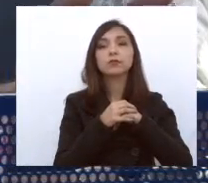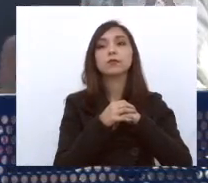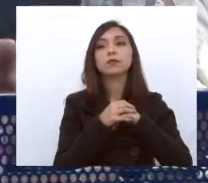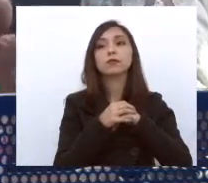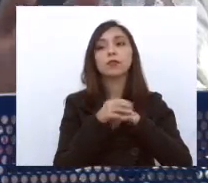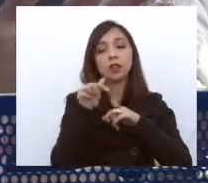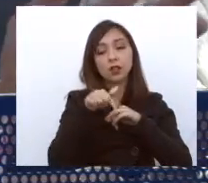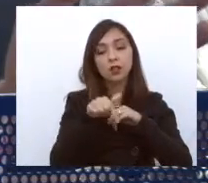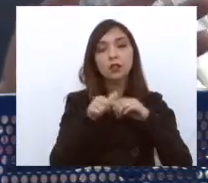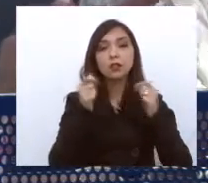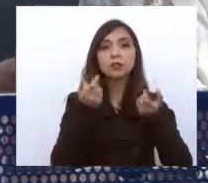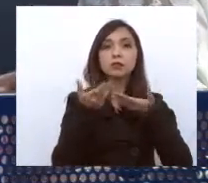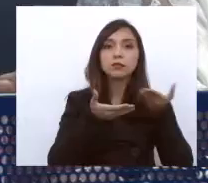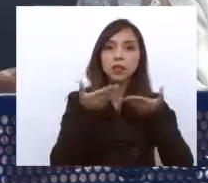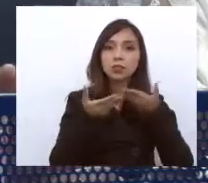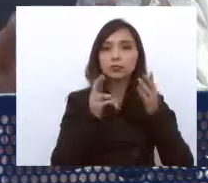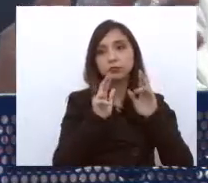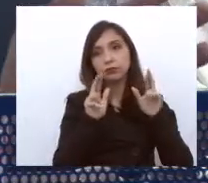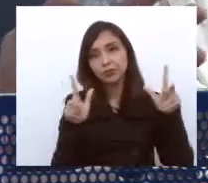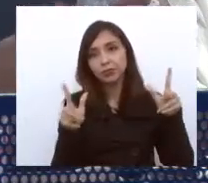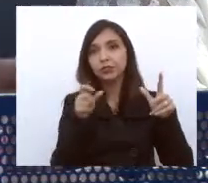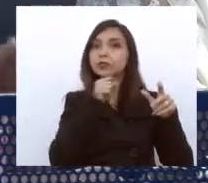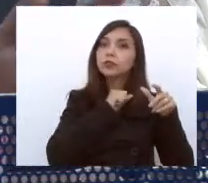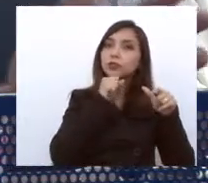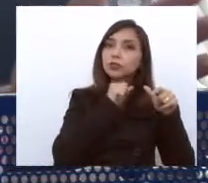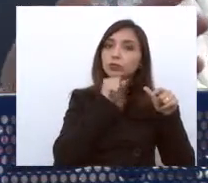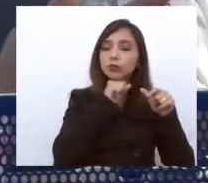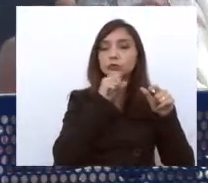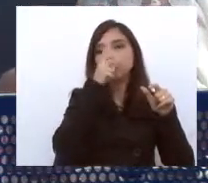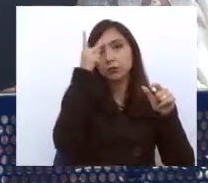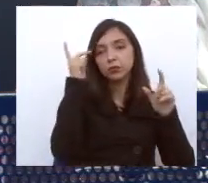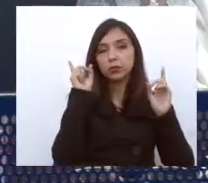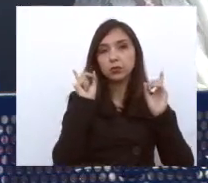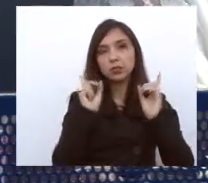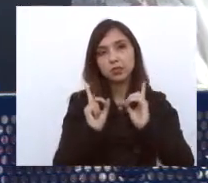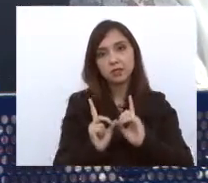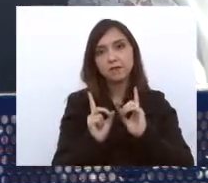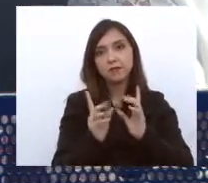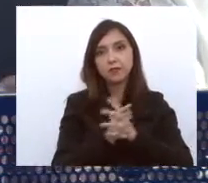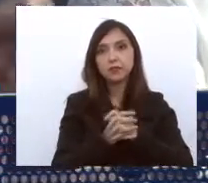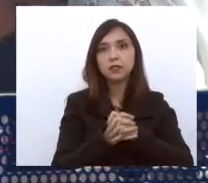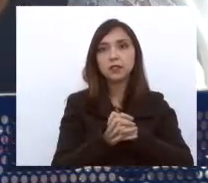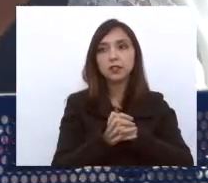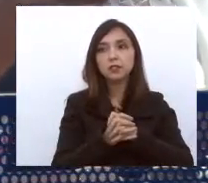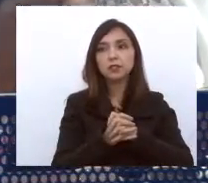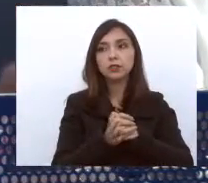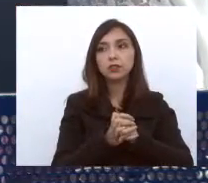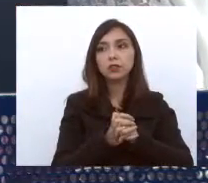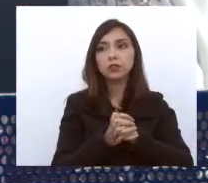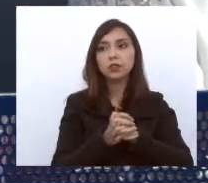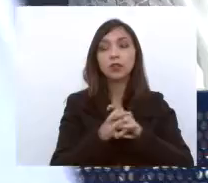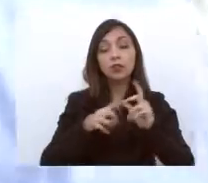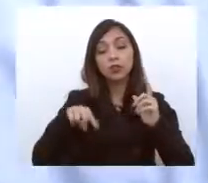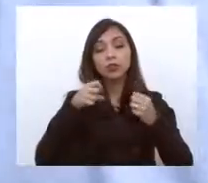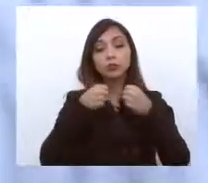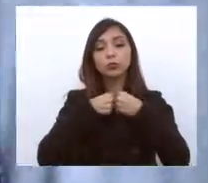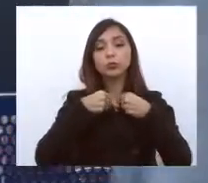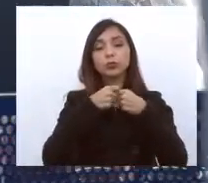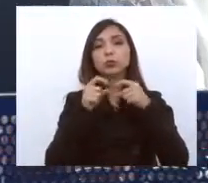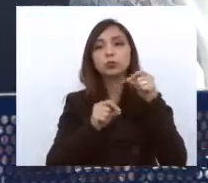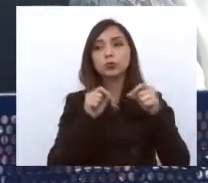referente a ser tratado diferente o idoso, a pessoa com deficiência, mas não é essa a nossa luta.